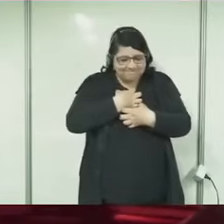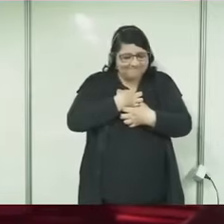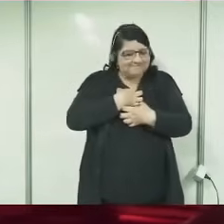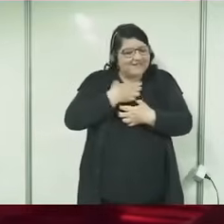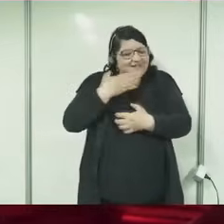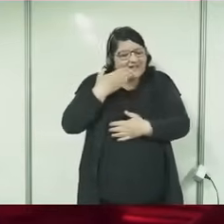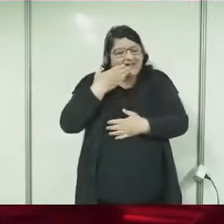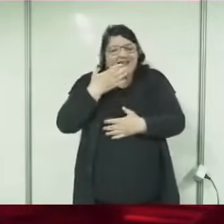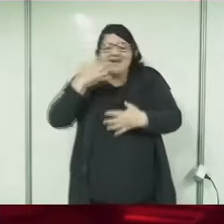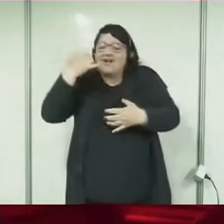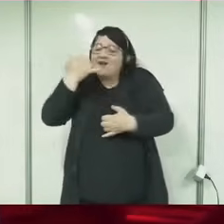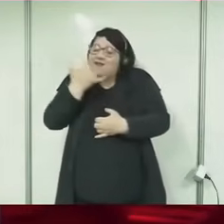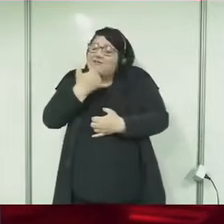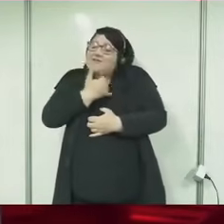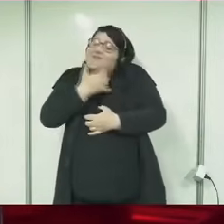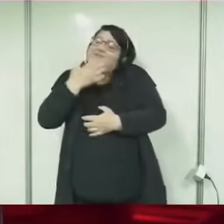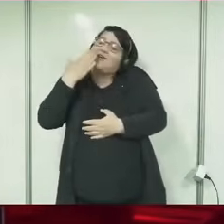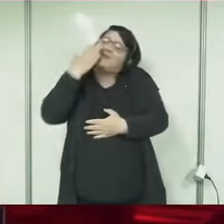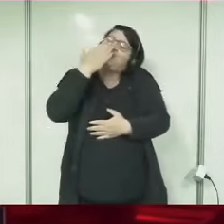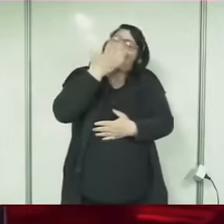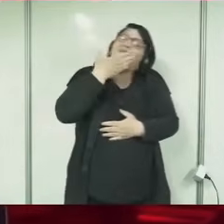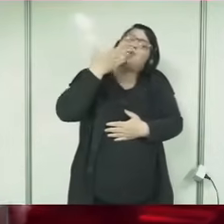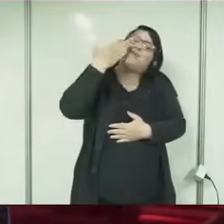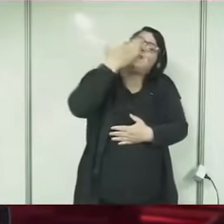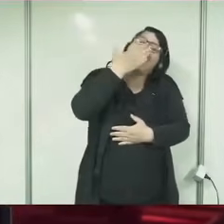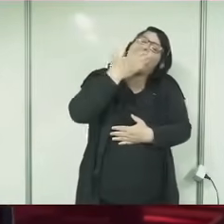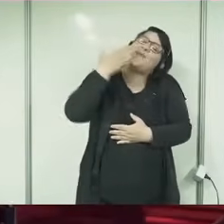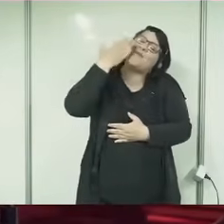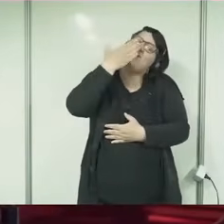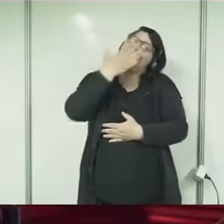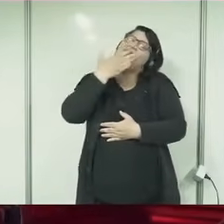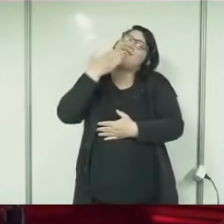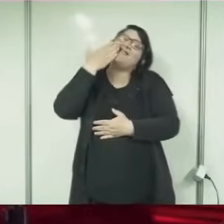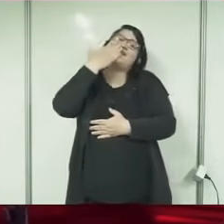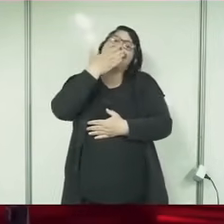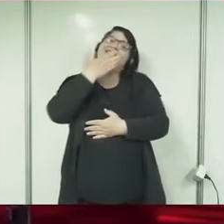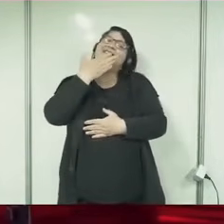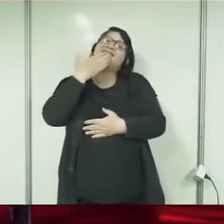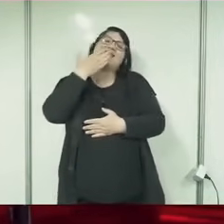É mais doce do que o mel